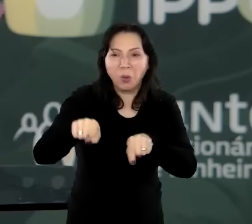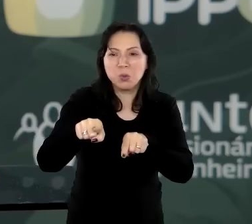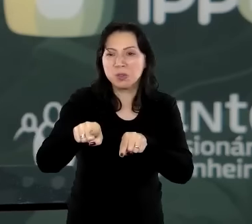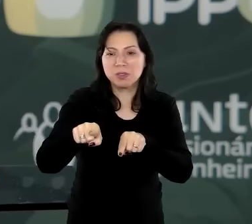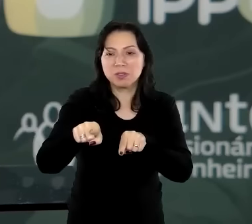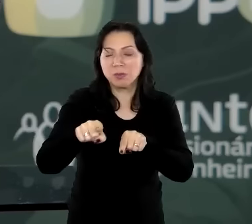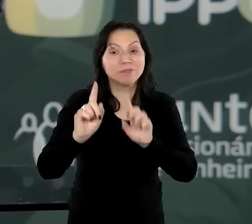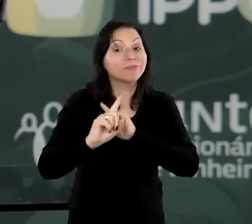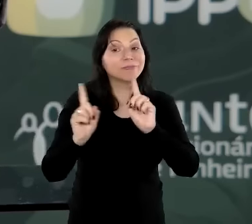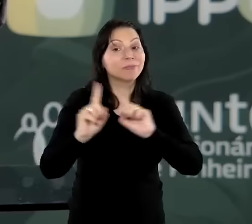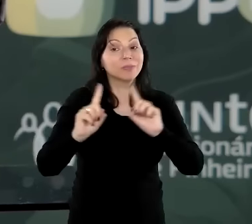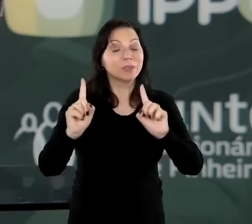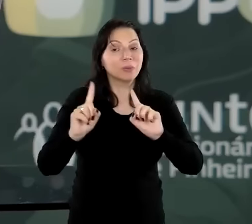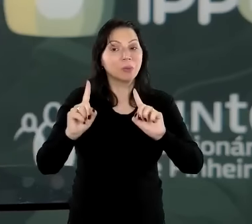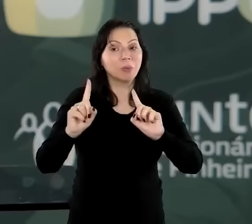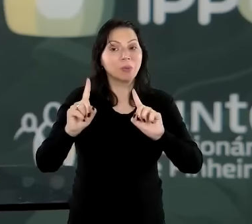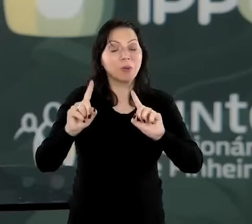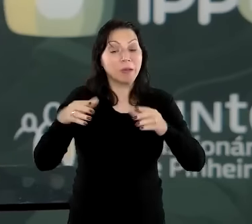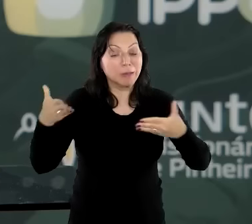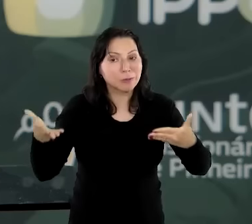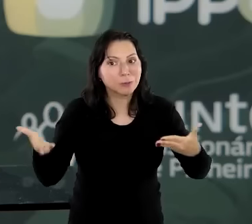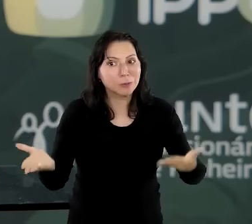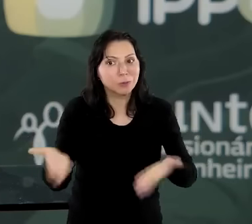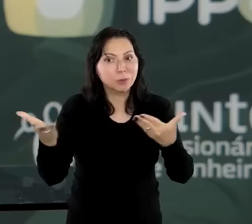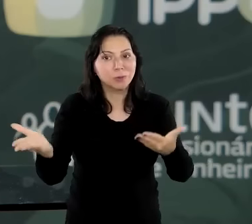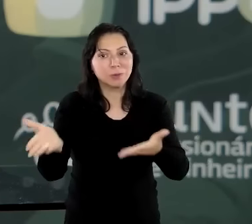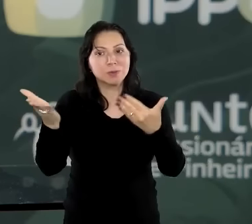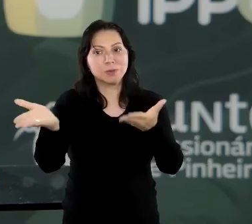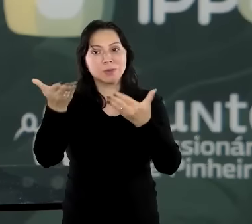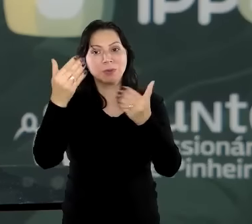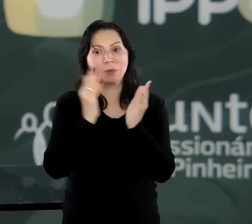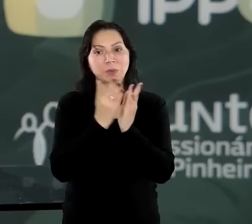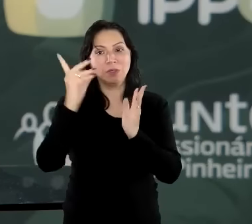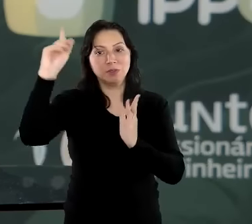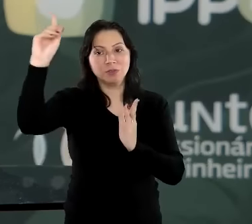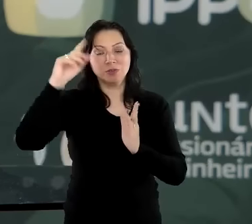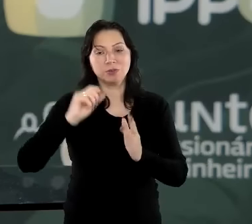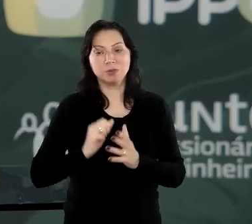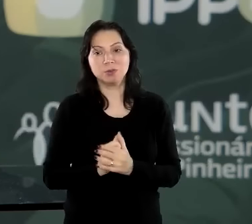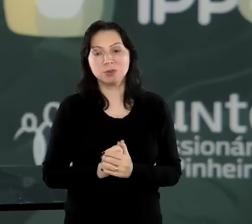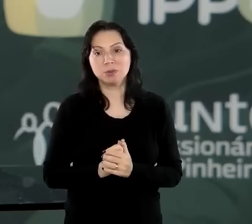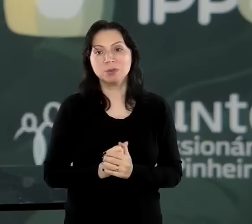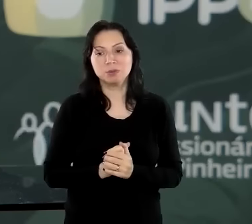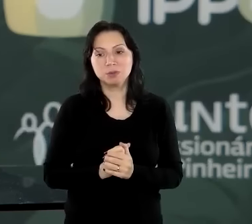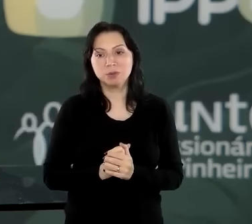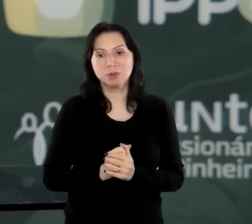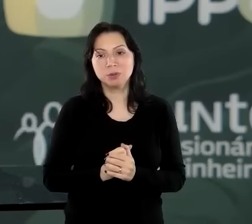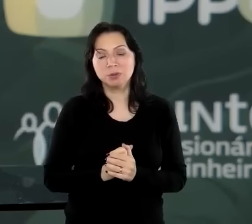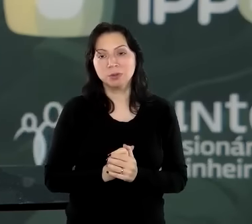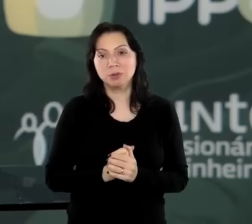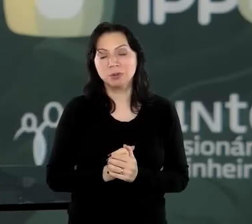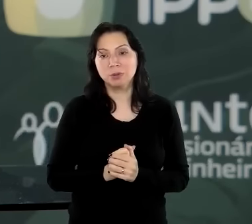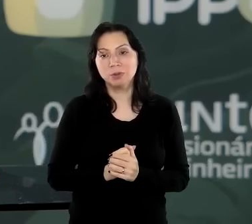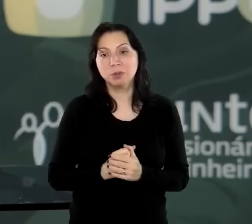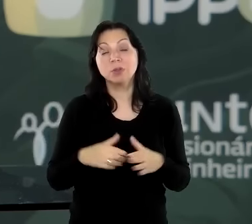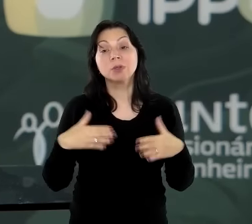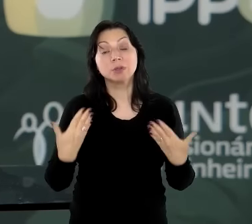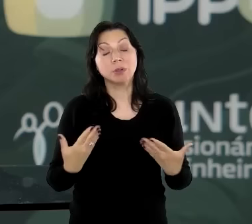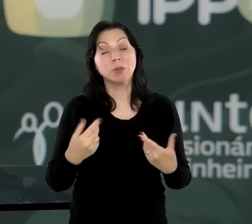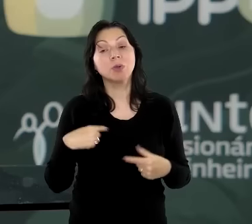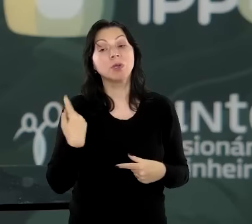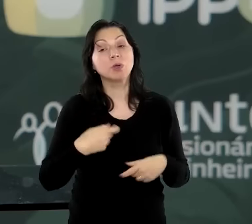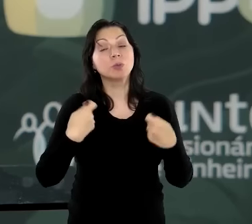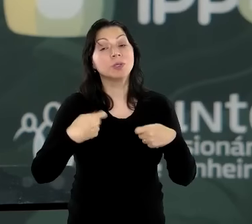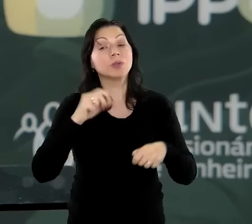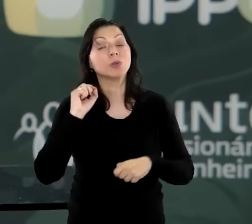É dizer o seguinte: é a exortação da palavra de Deus. E se é a exortação da palavra de Deus, meu papel é